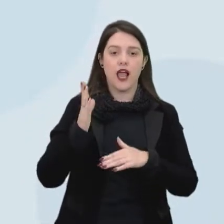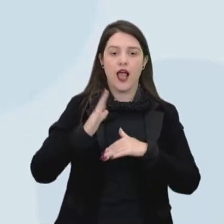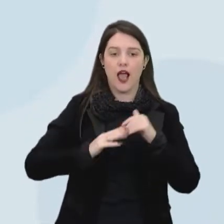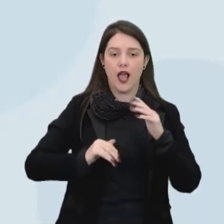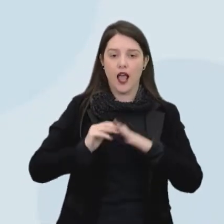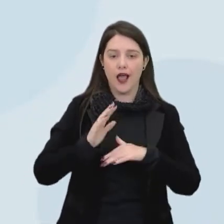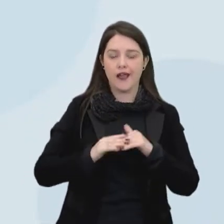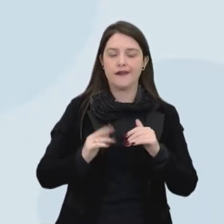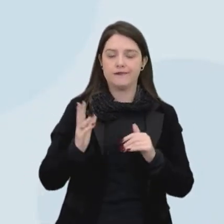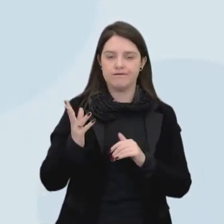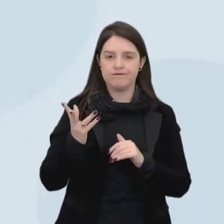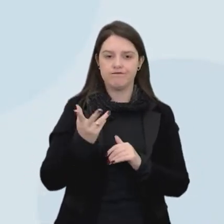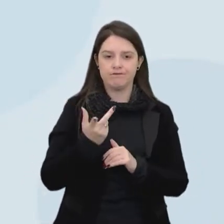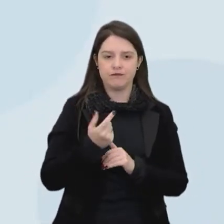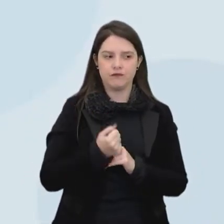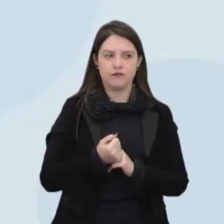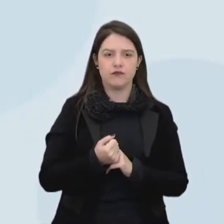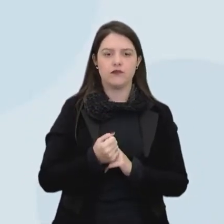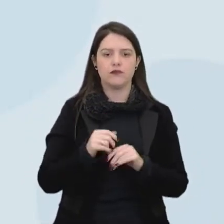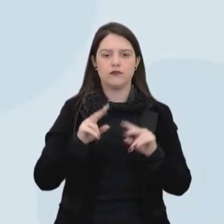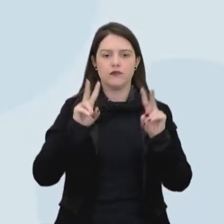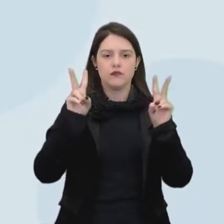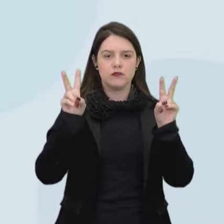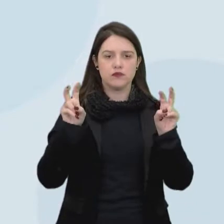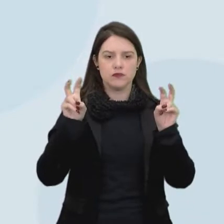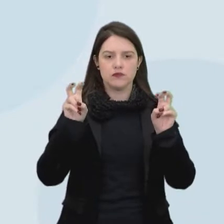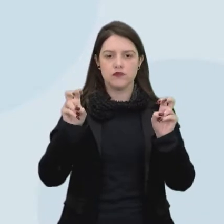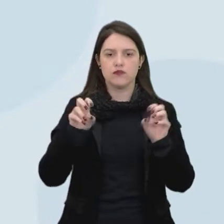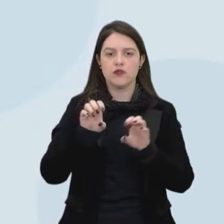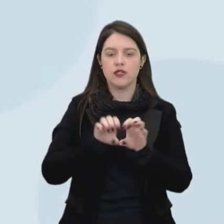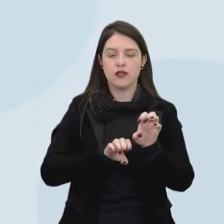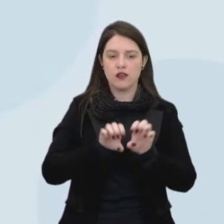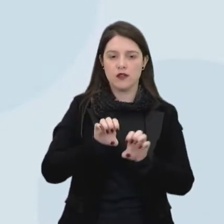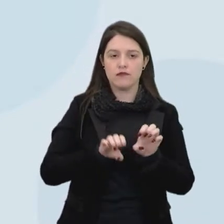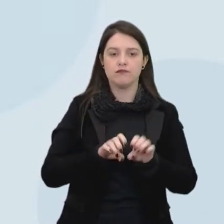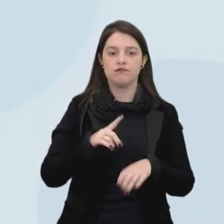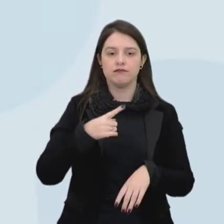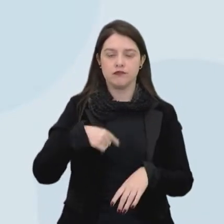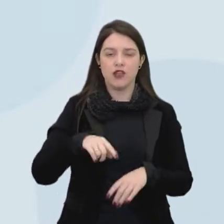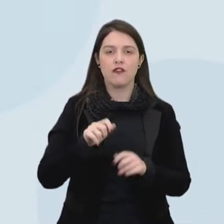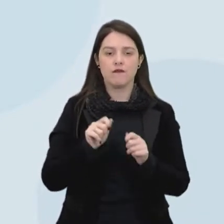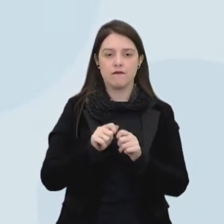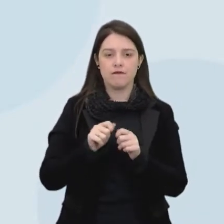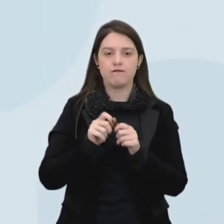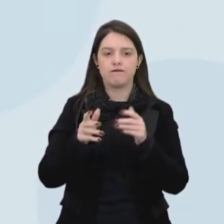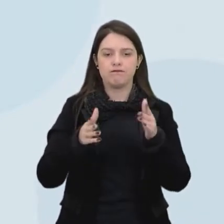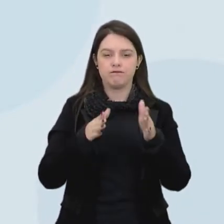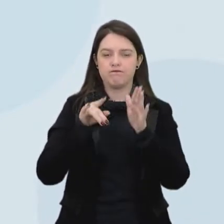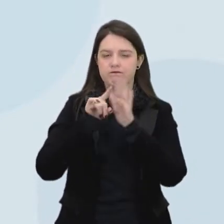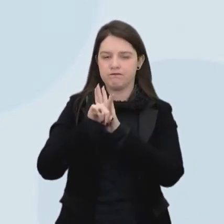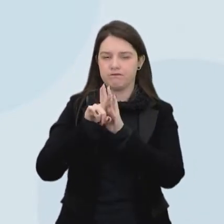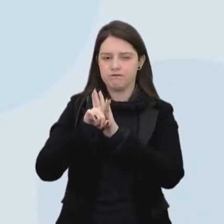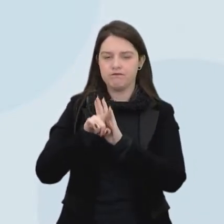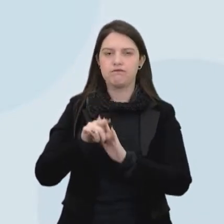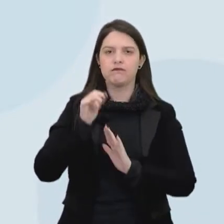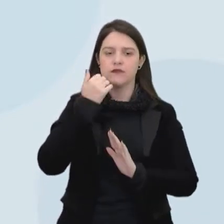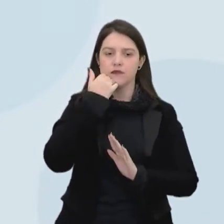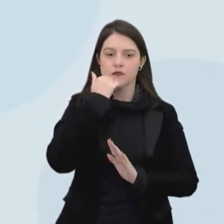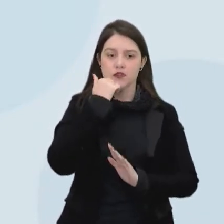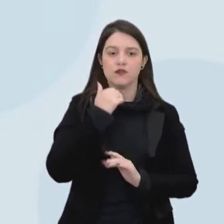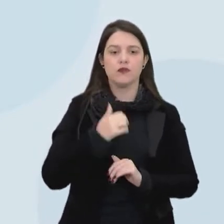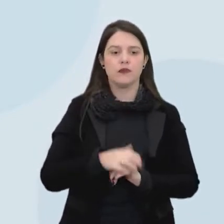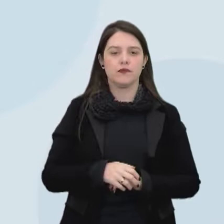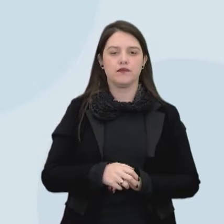do nosso tema aqui, né? Habilidades dos eixos estruturantes, que faz parte aí a investigação